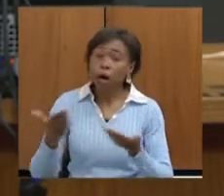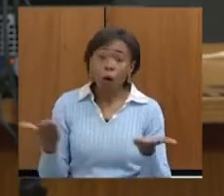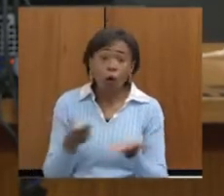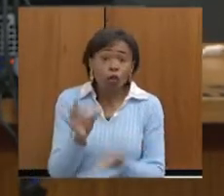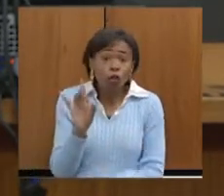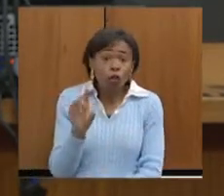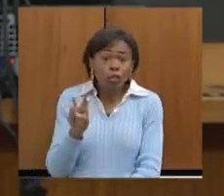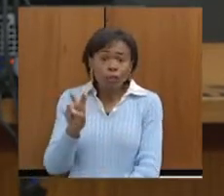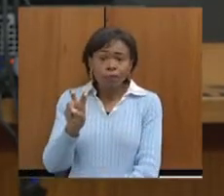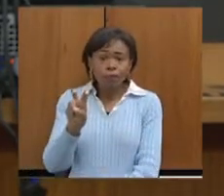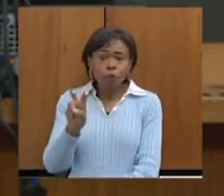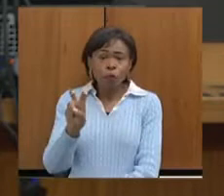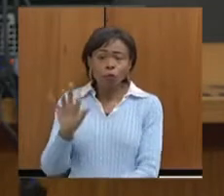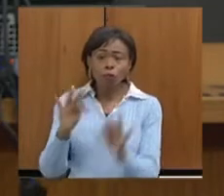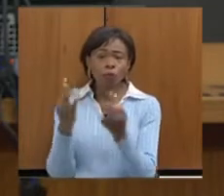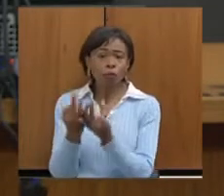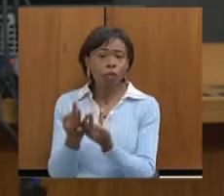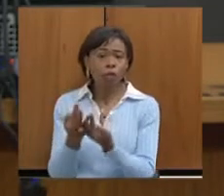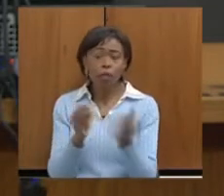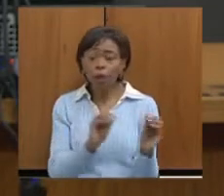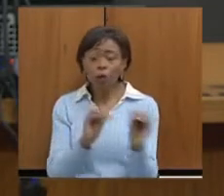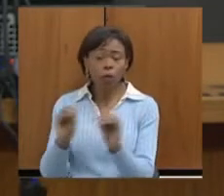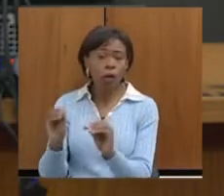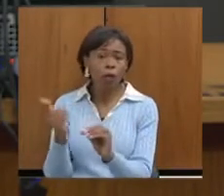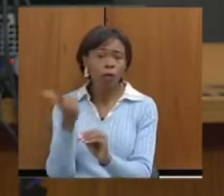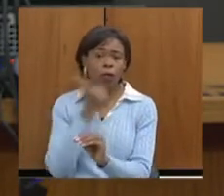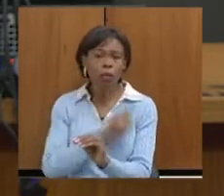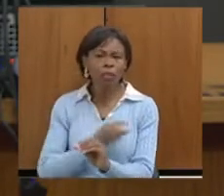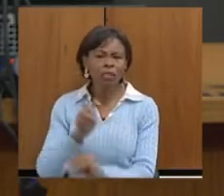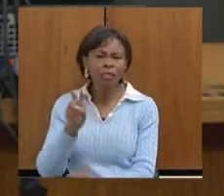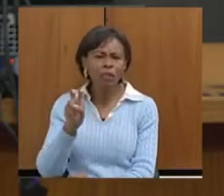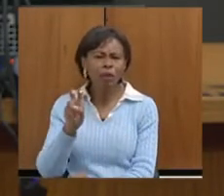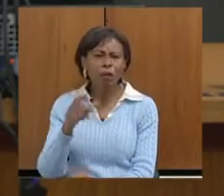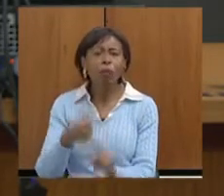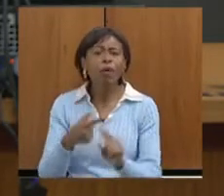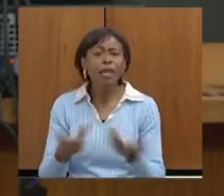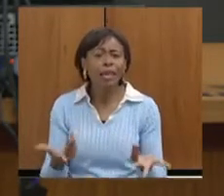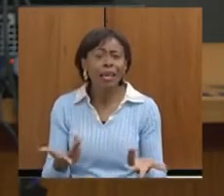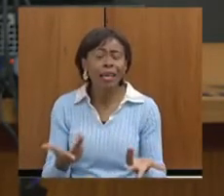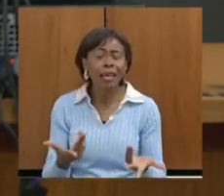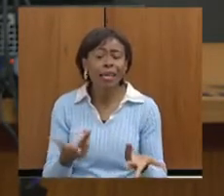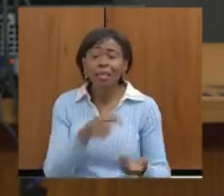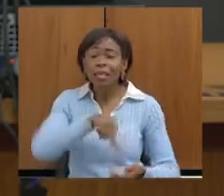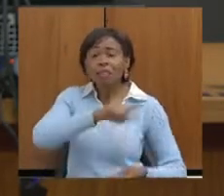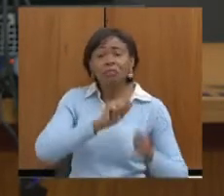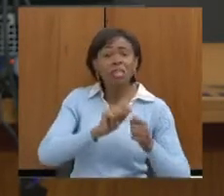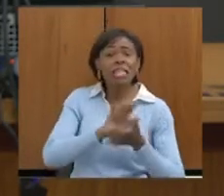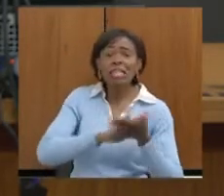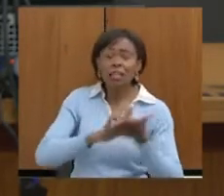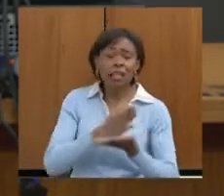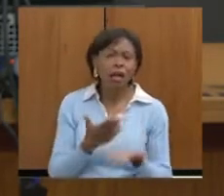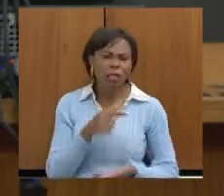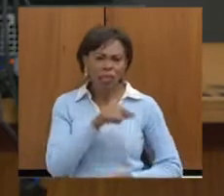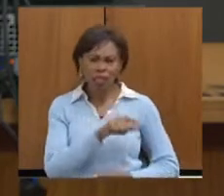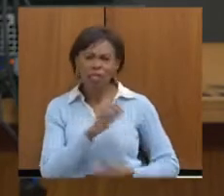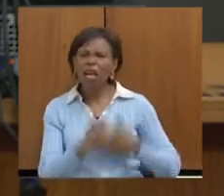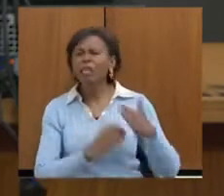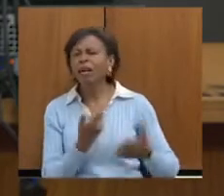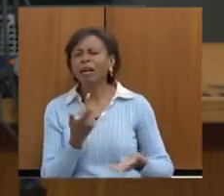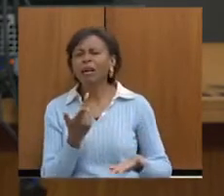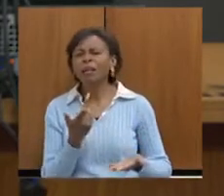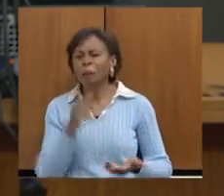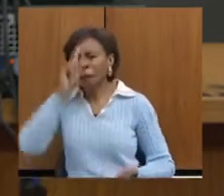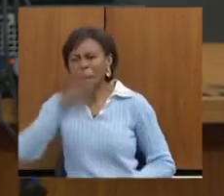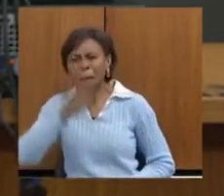Famílias estão no reatamento porque nada foi feito e como que a fundação renova vai continuar mandando e desmandando e